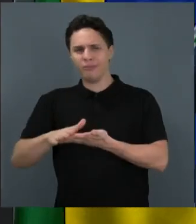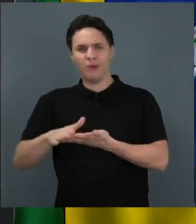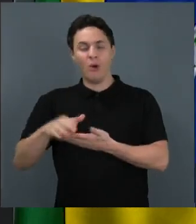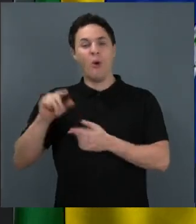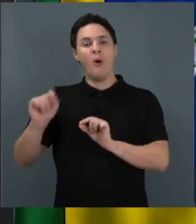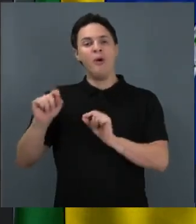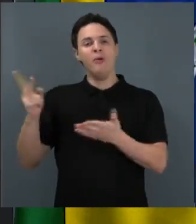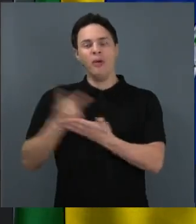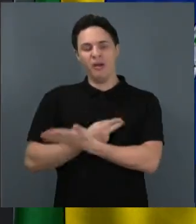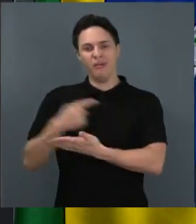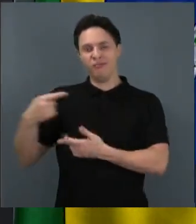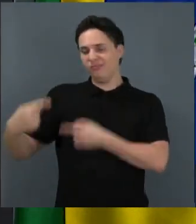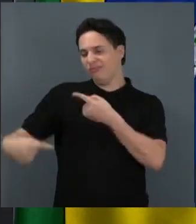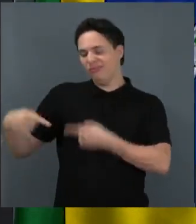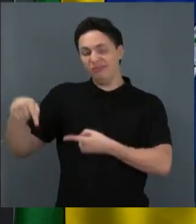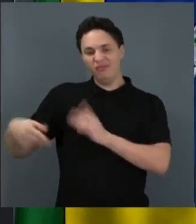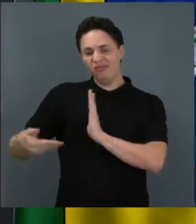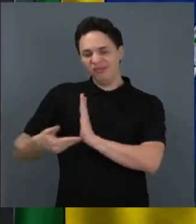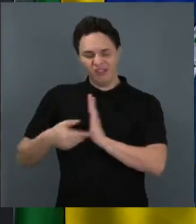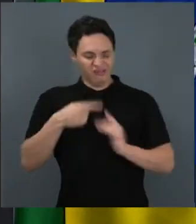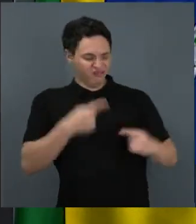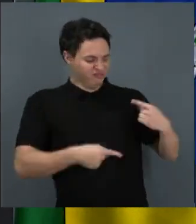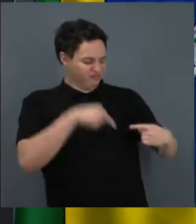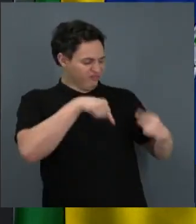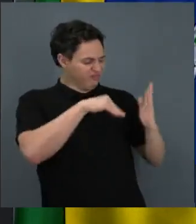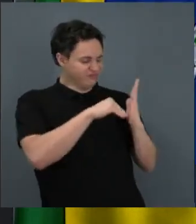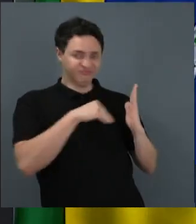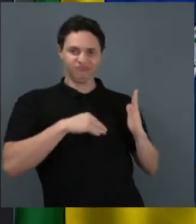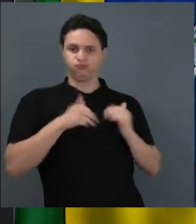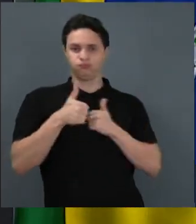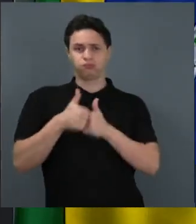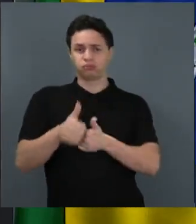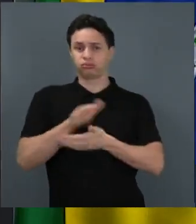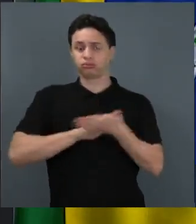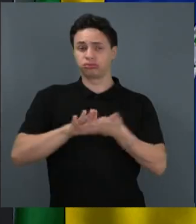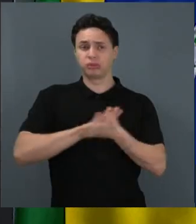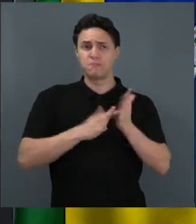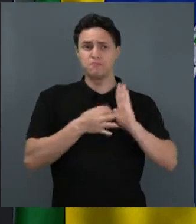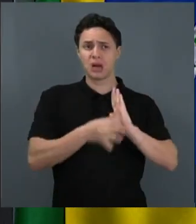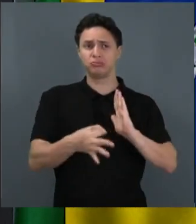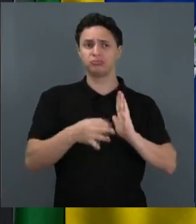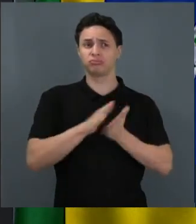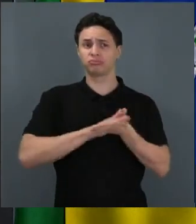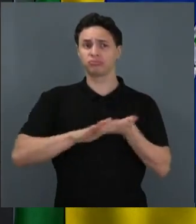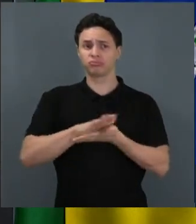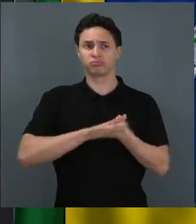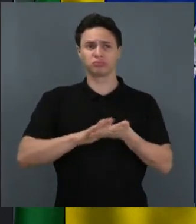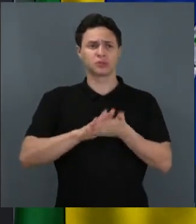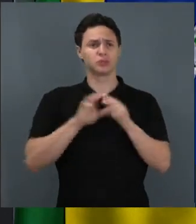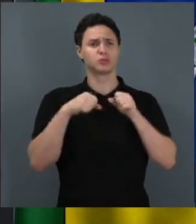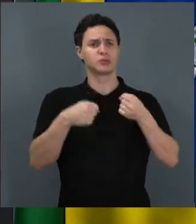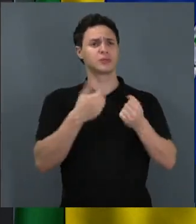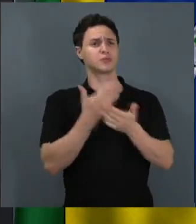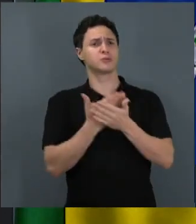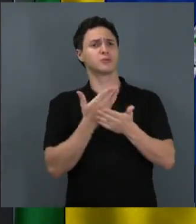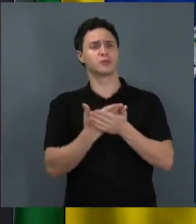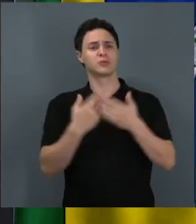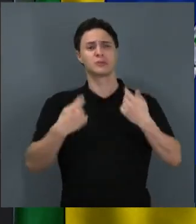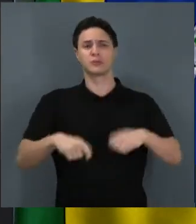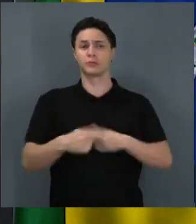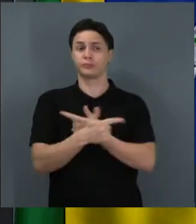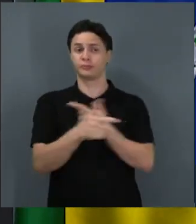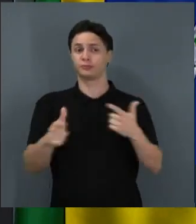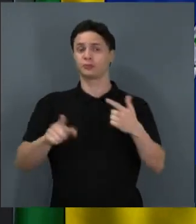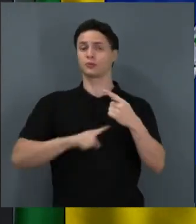dos Deputados e também aqui no Senado da República. Não emitiu pareceres, não fez os estudos necessários para